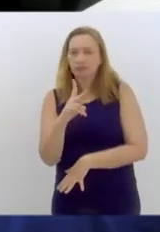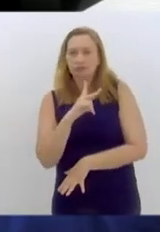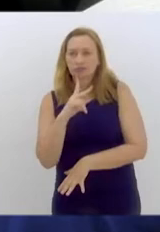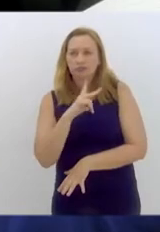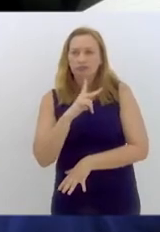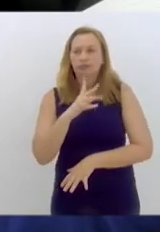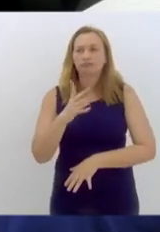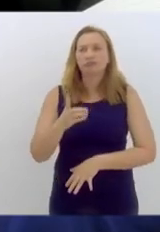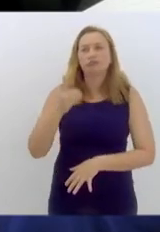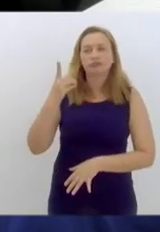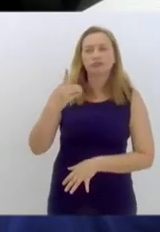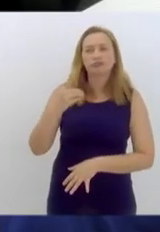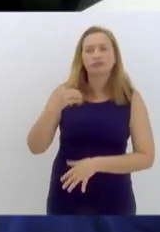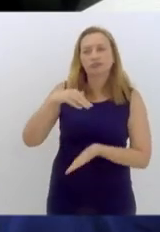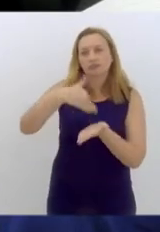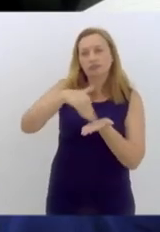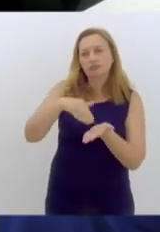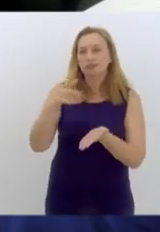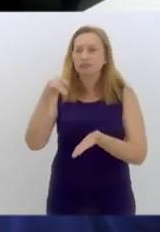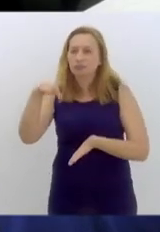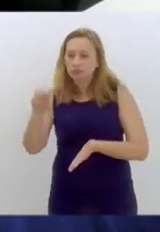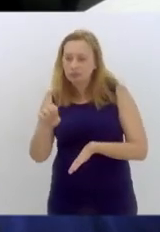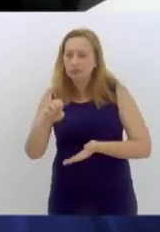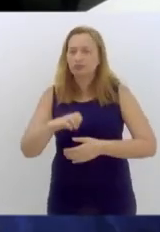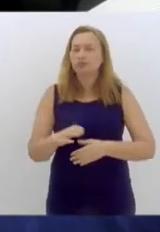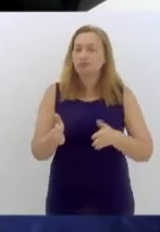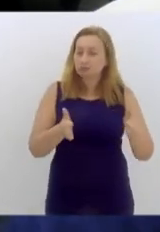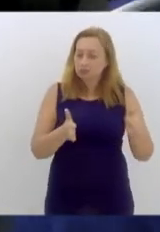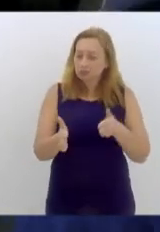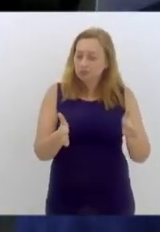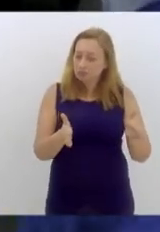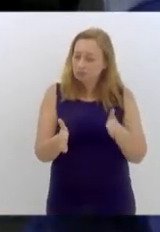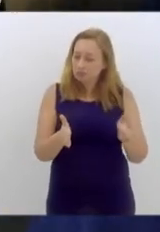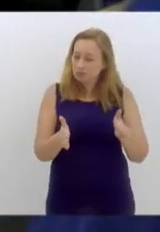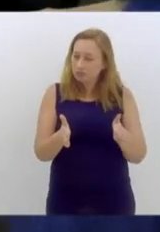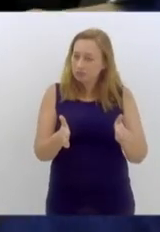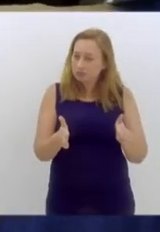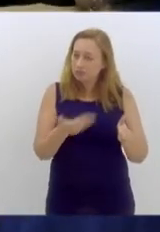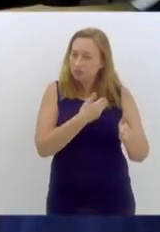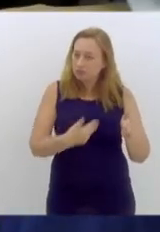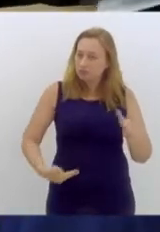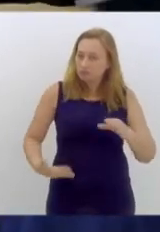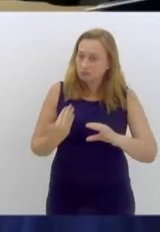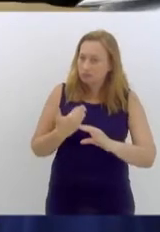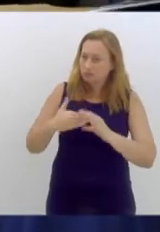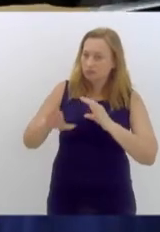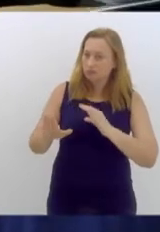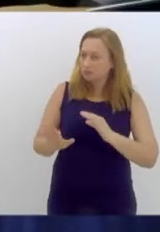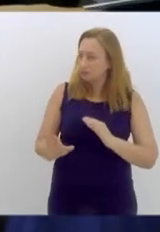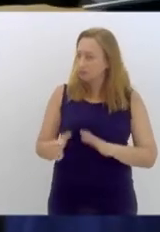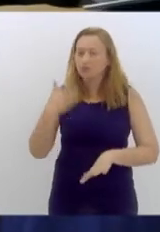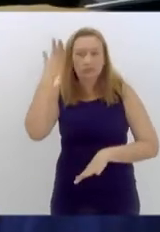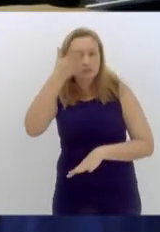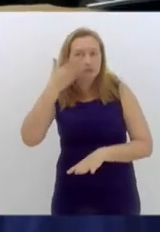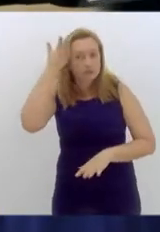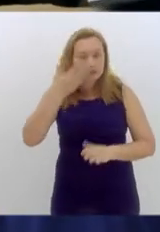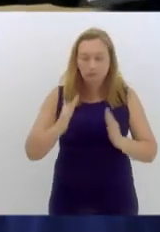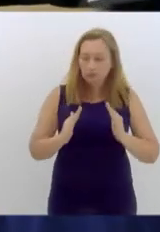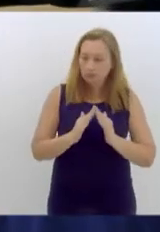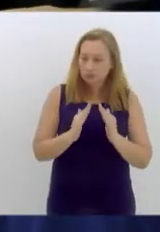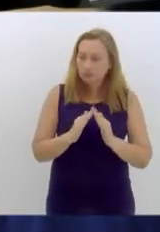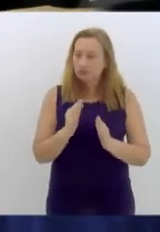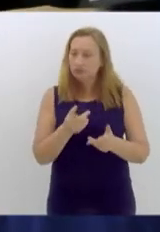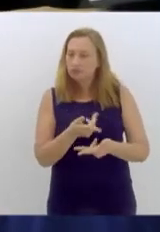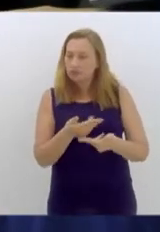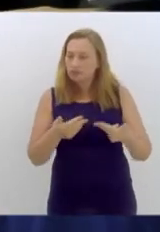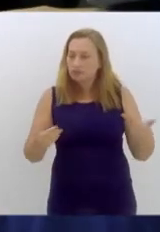Valle, alertei sobre a exiguidade do prazo para que o governo mandasse a mensagem para casa, né? Fui várias vezes